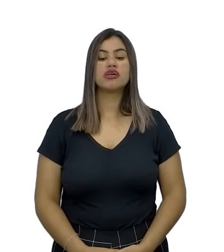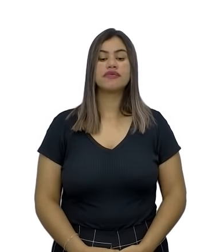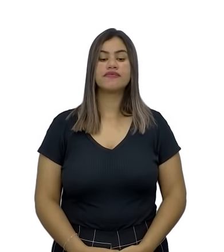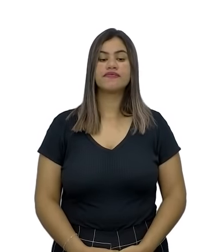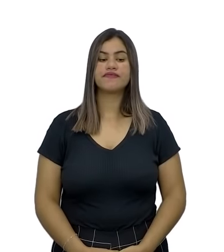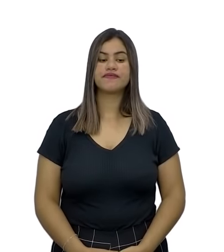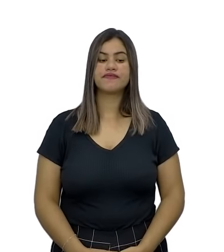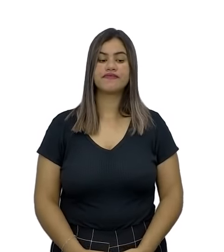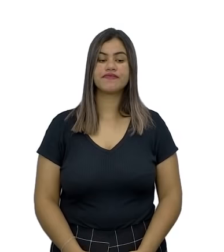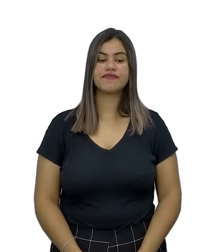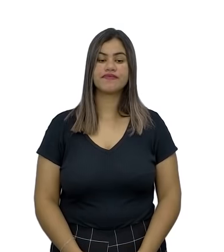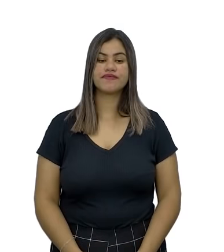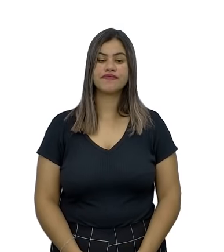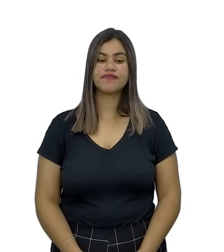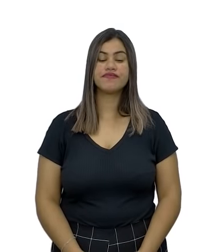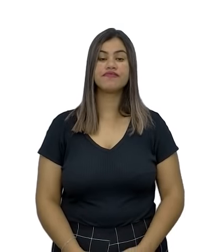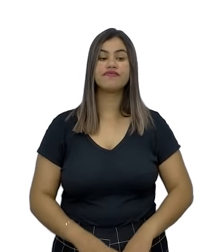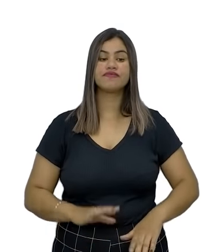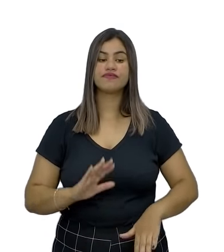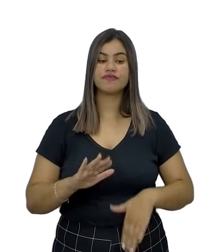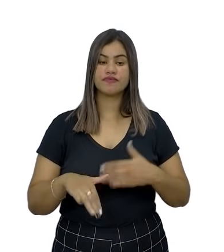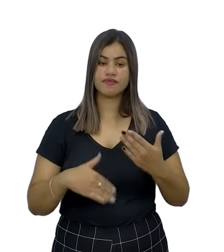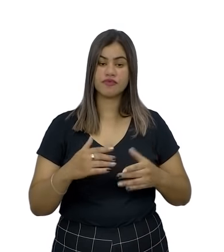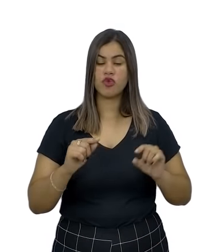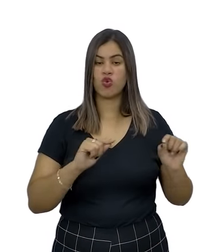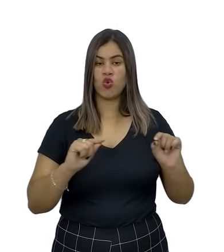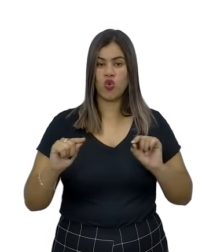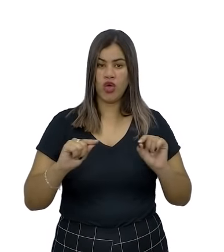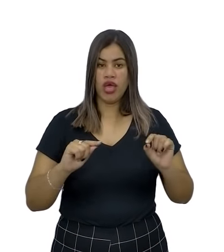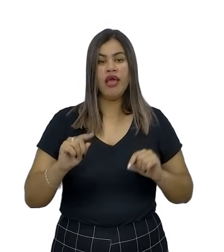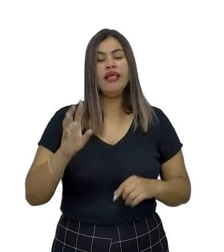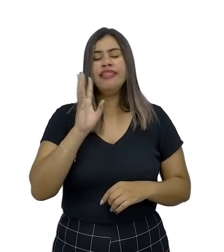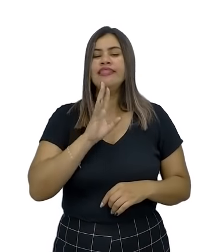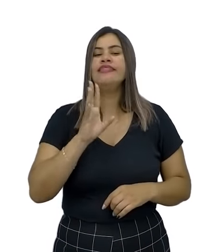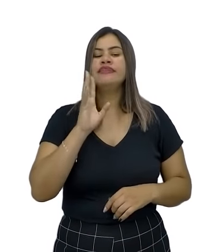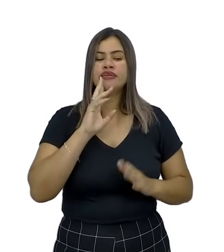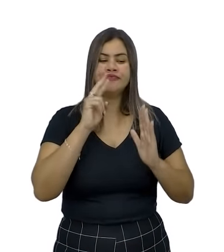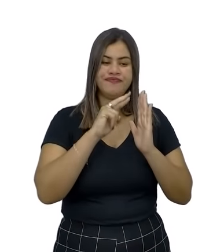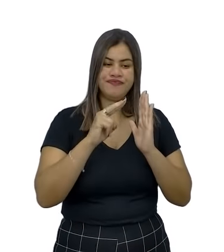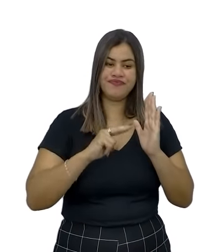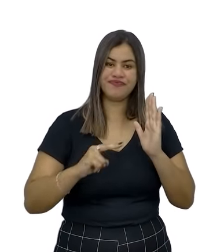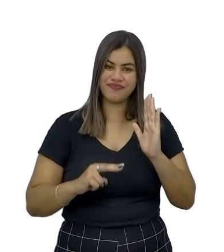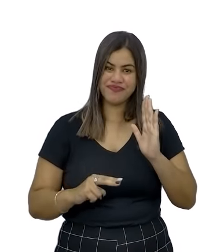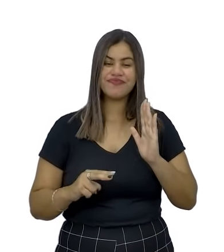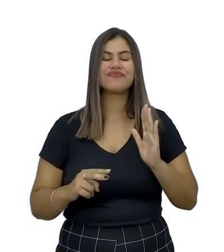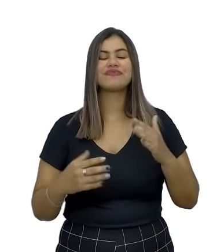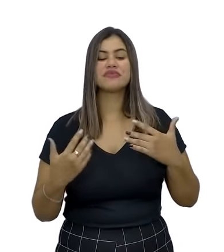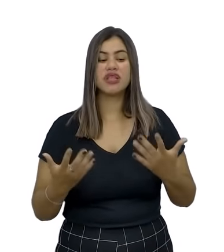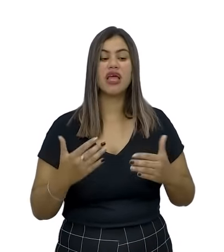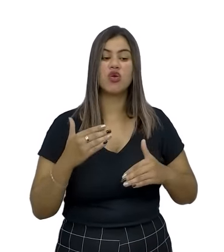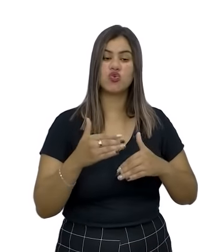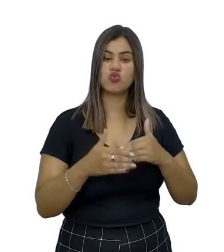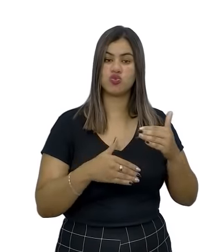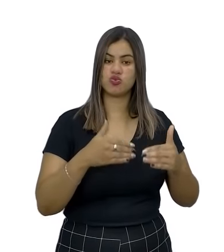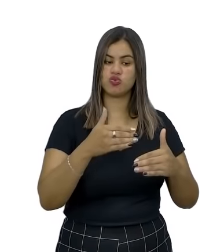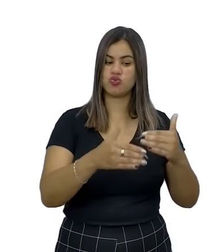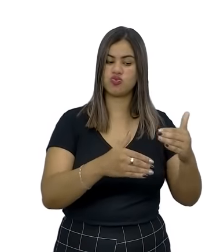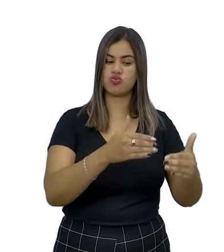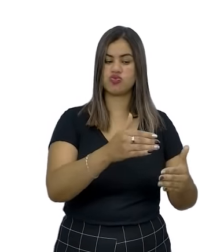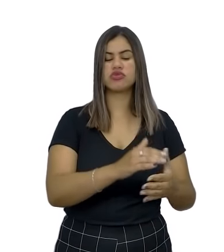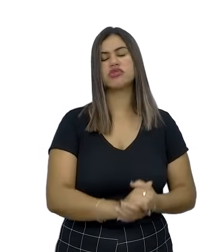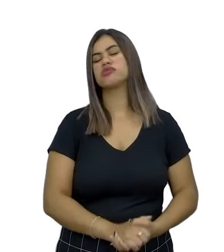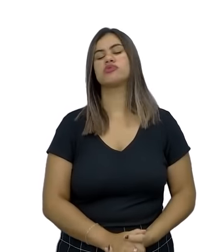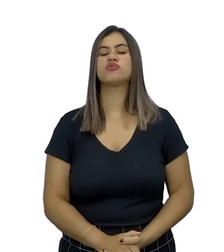gente o caderno, né? É bacana a gente fazer esse movimento, essa leitura. Então, ele tem o desenvolvendo.